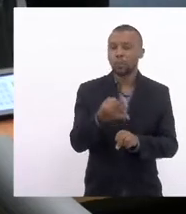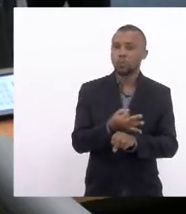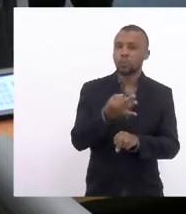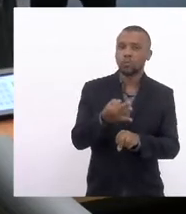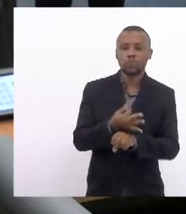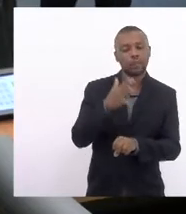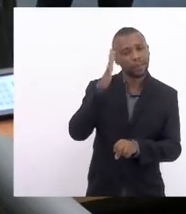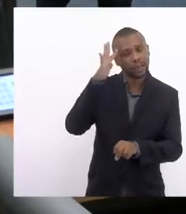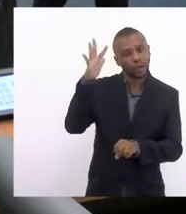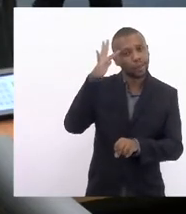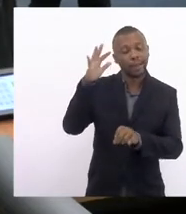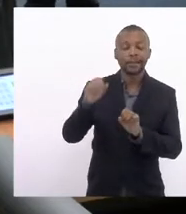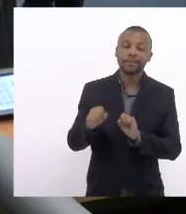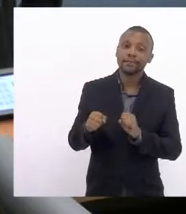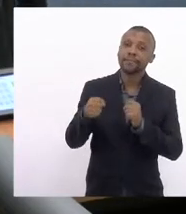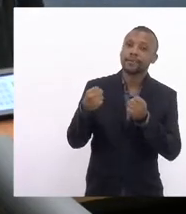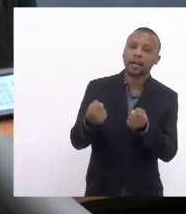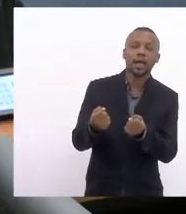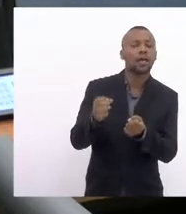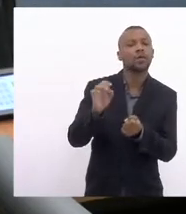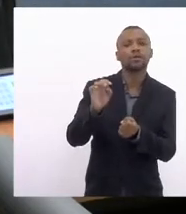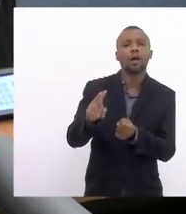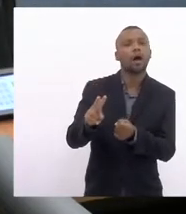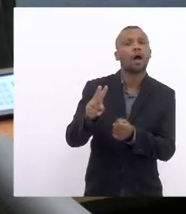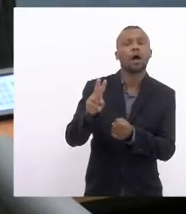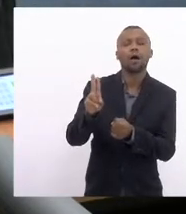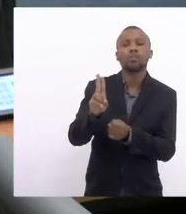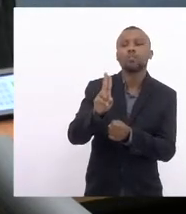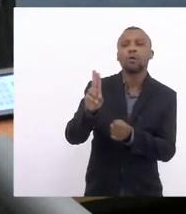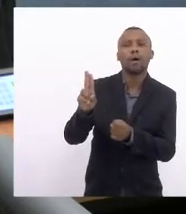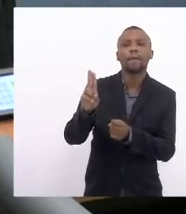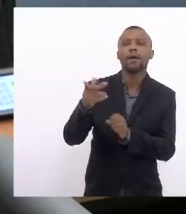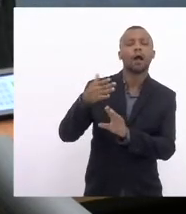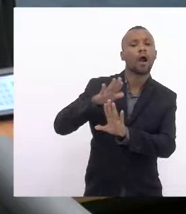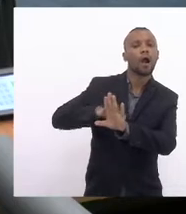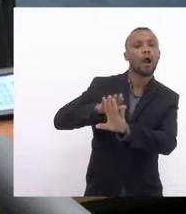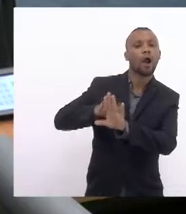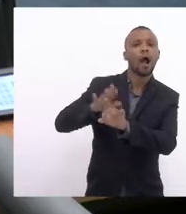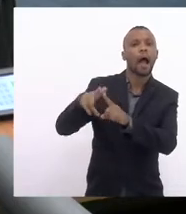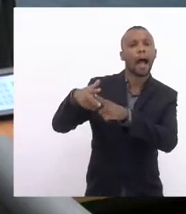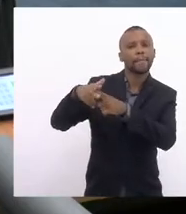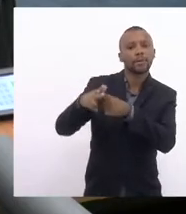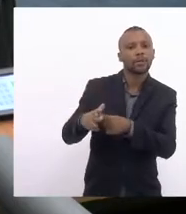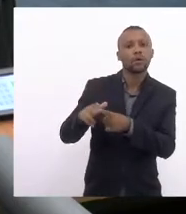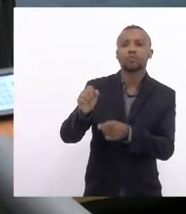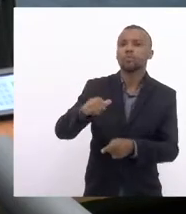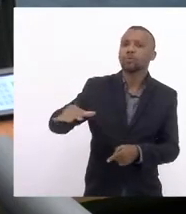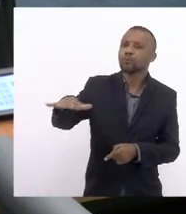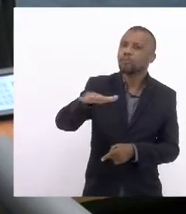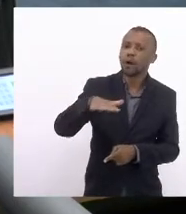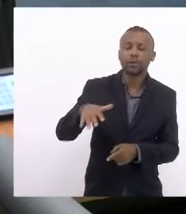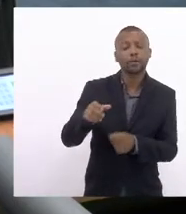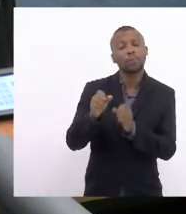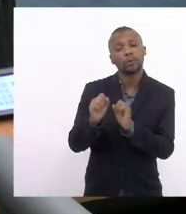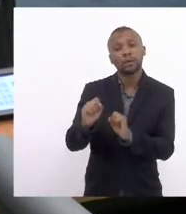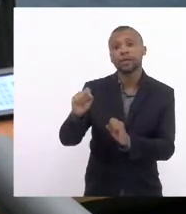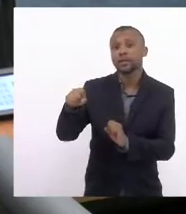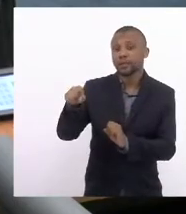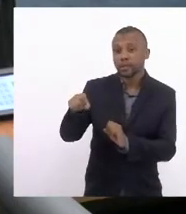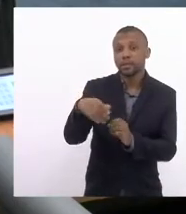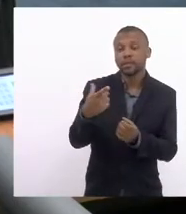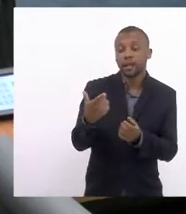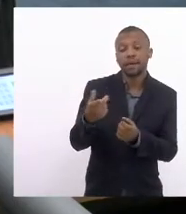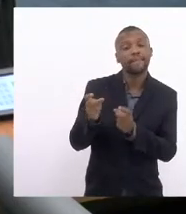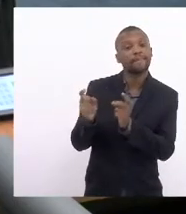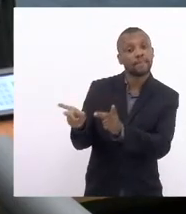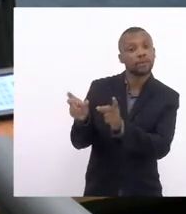tese de defender, apenas cunhado no ponto de vista ideológico, a manutenção de um espaço que poderia sim ser entregue à iniciativa